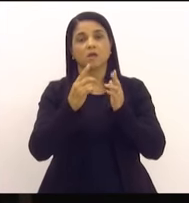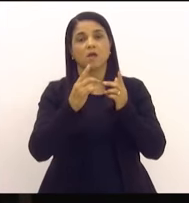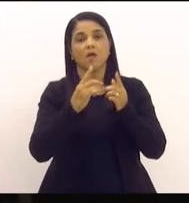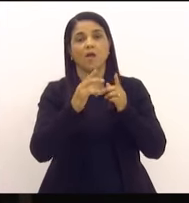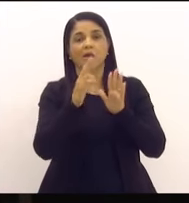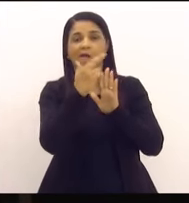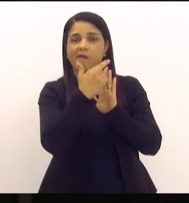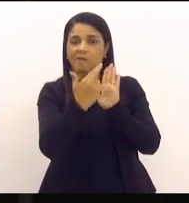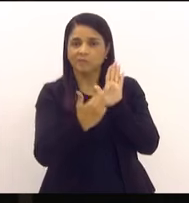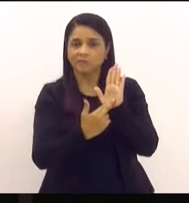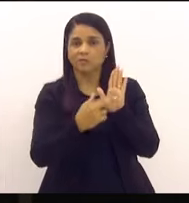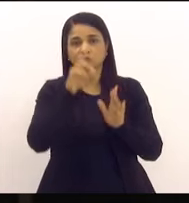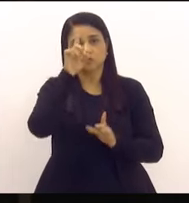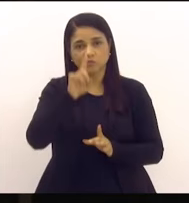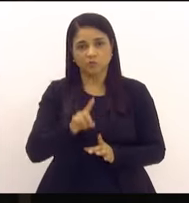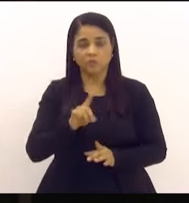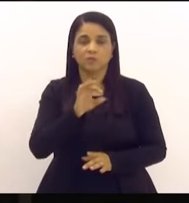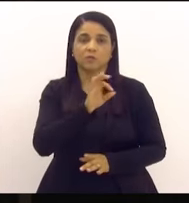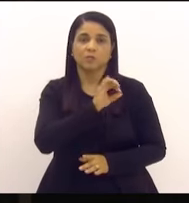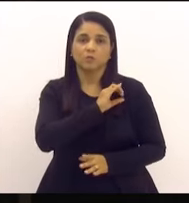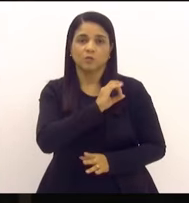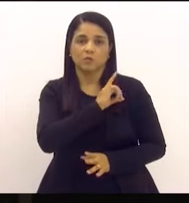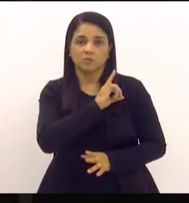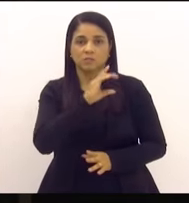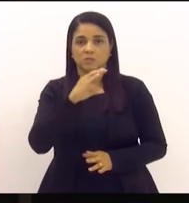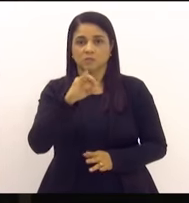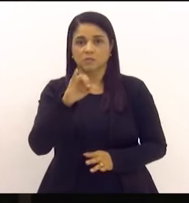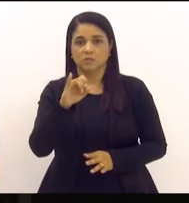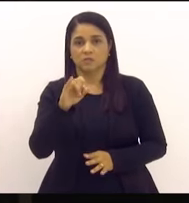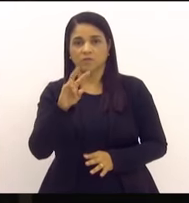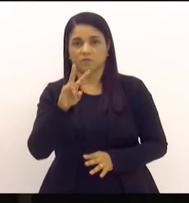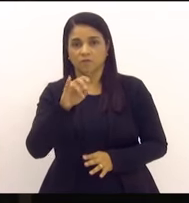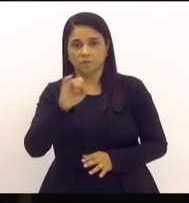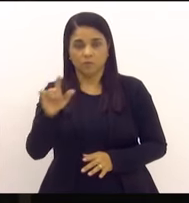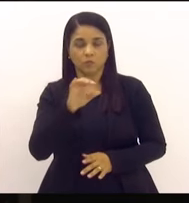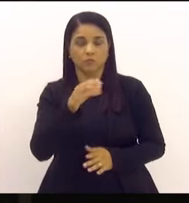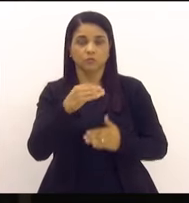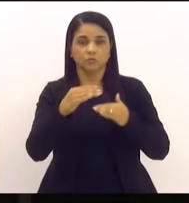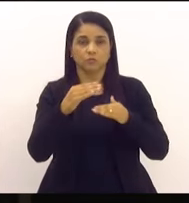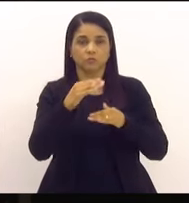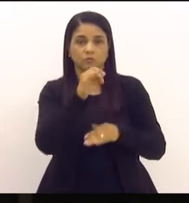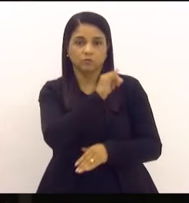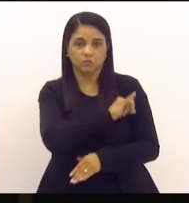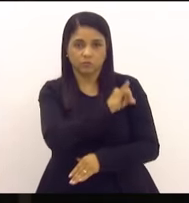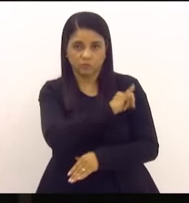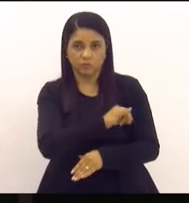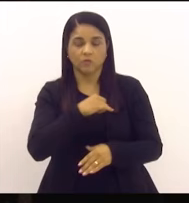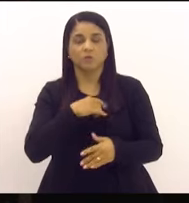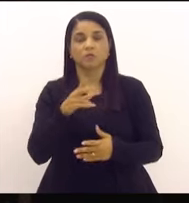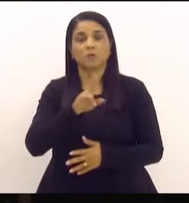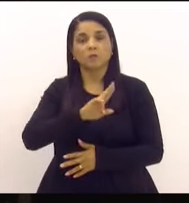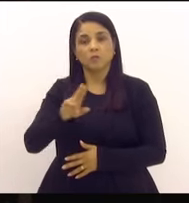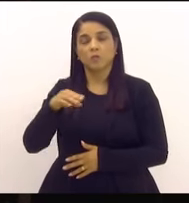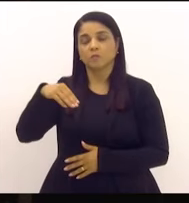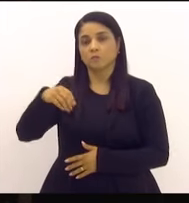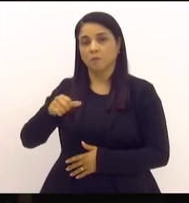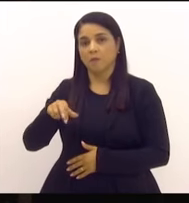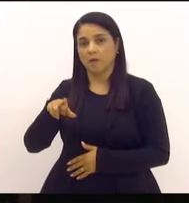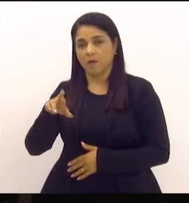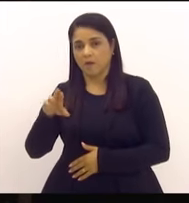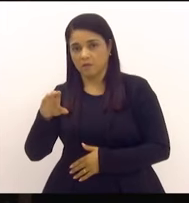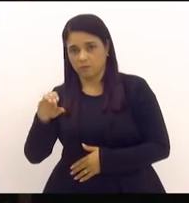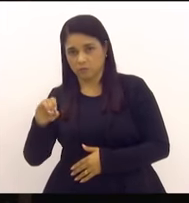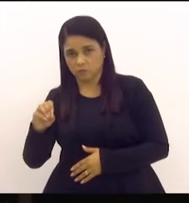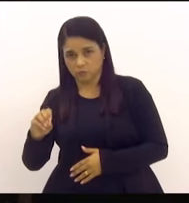no Rio de Janeiro. Fica o compromisso em meu nome. O compromisso em nome do deputado Márcio Gualberto, presidente da Comissão de Segurança